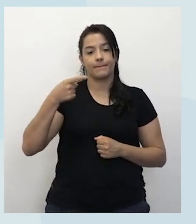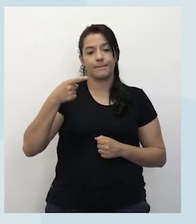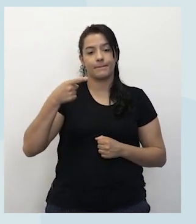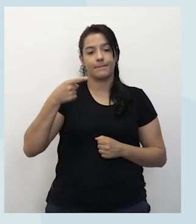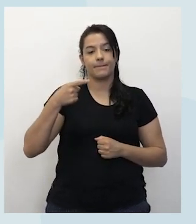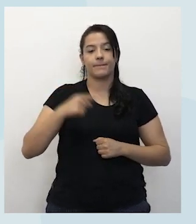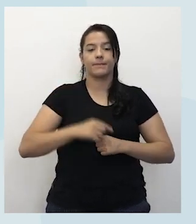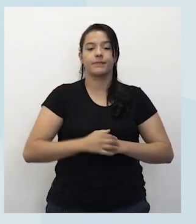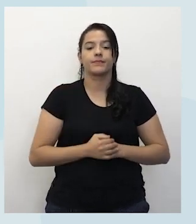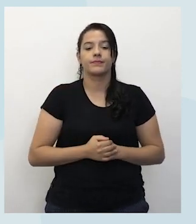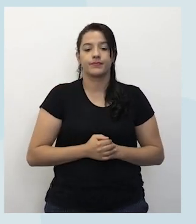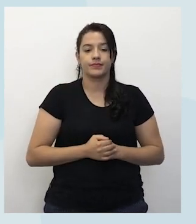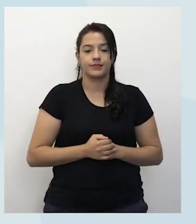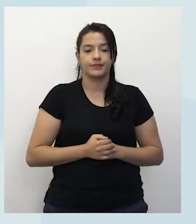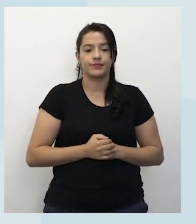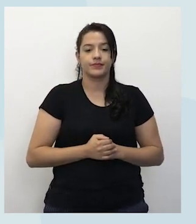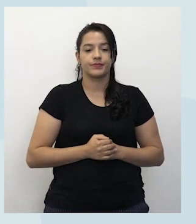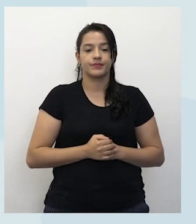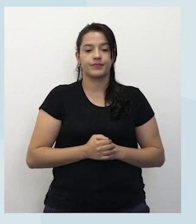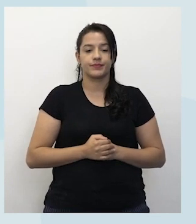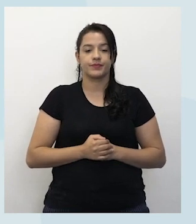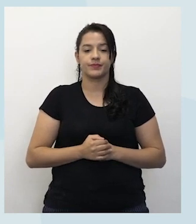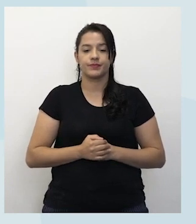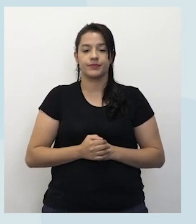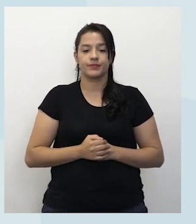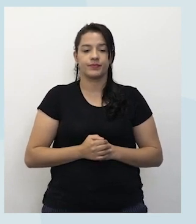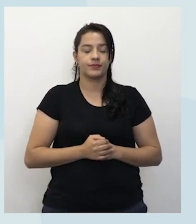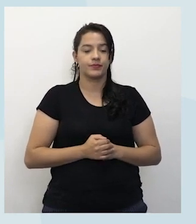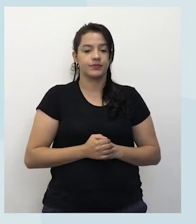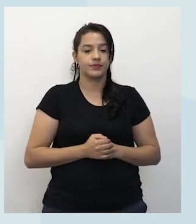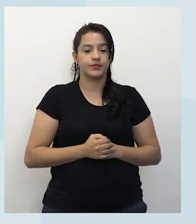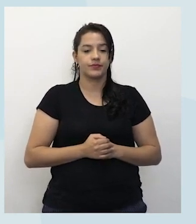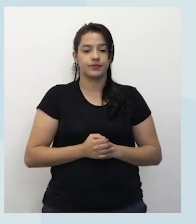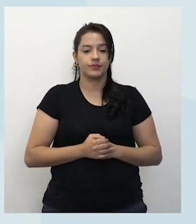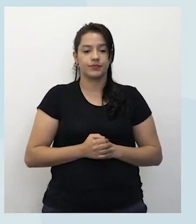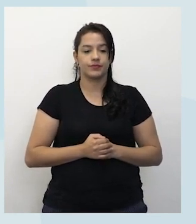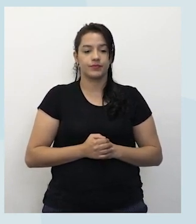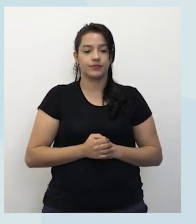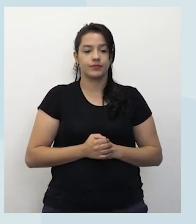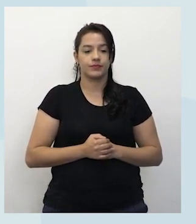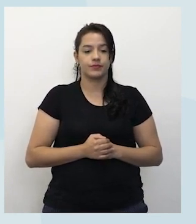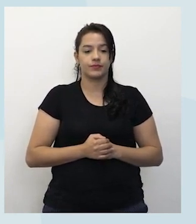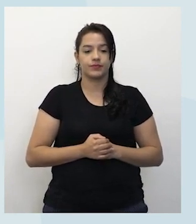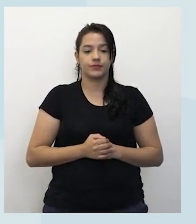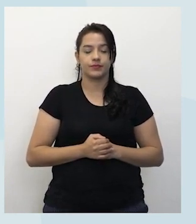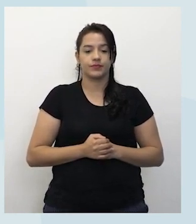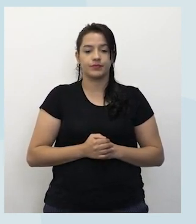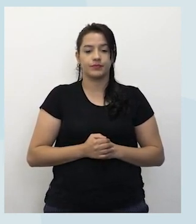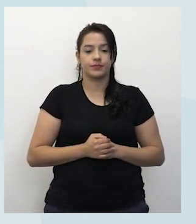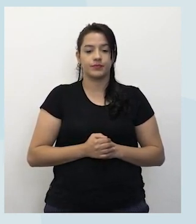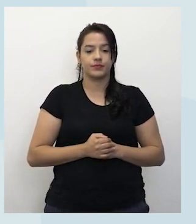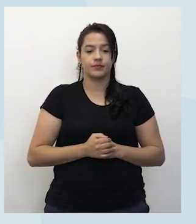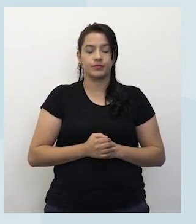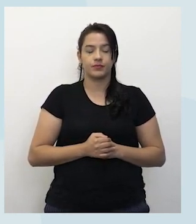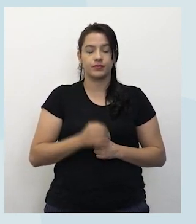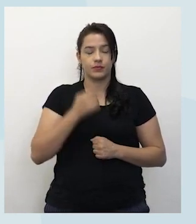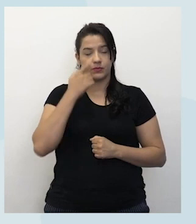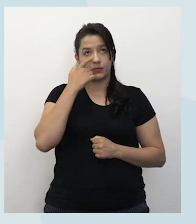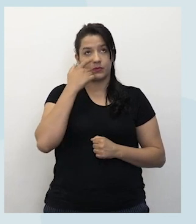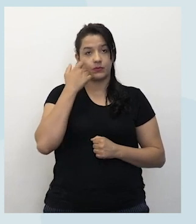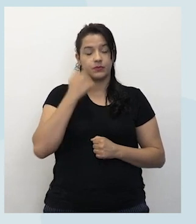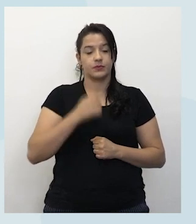Nice to meet you, João. Hi, my name is Ed. Really? Okay. Hello, my name is João.